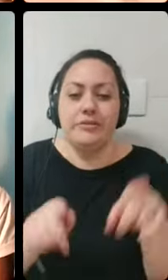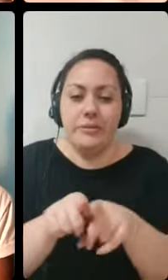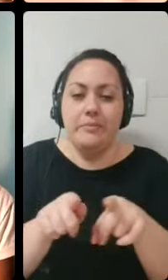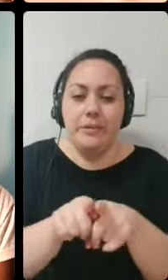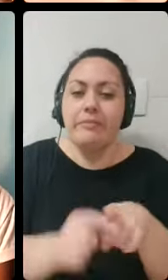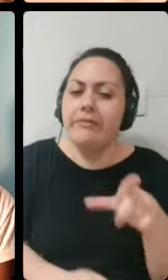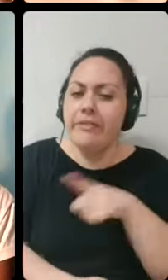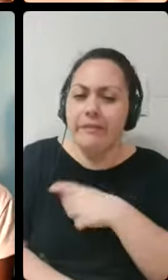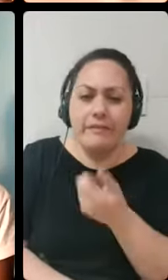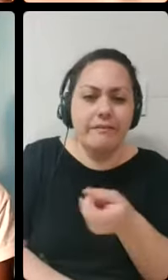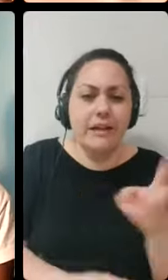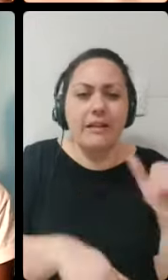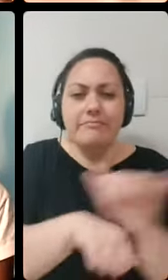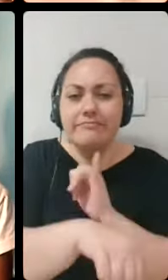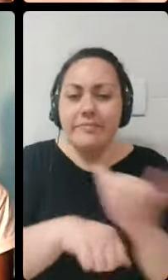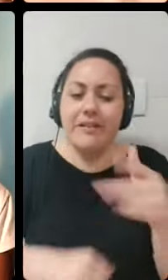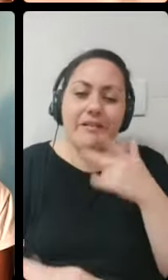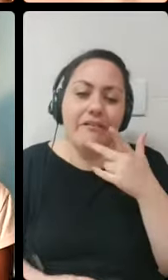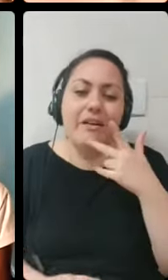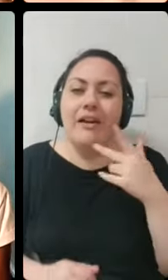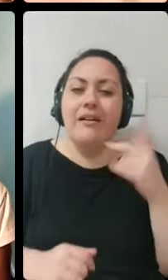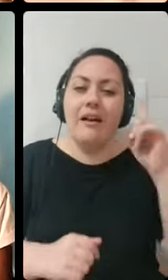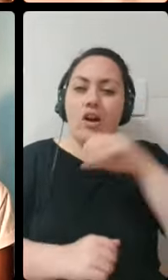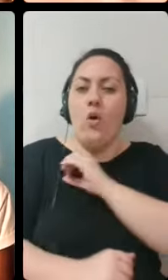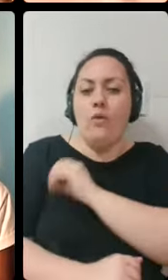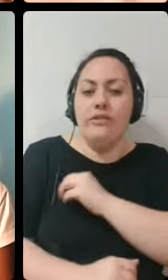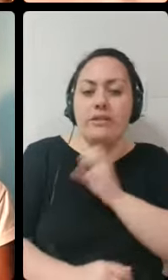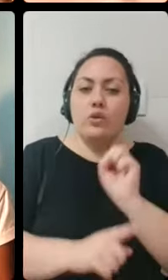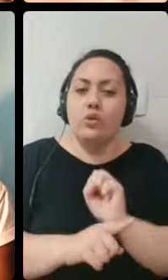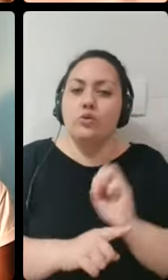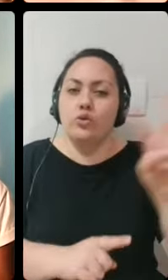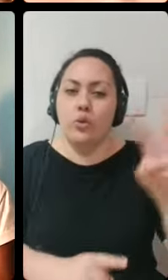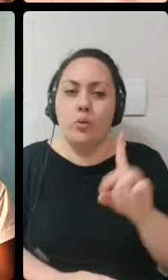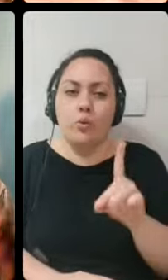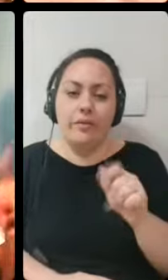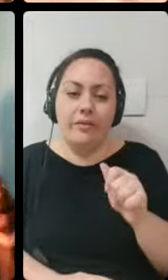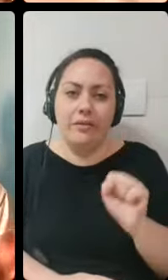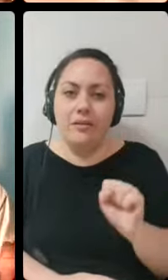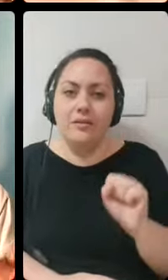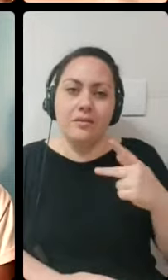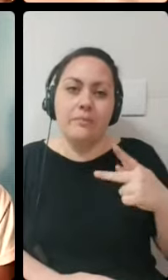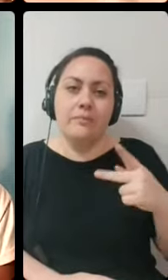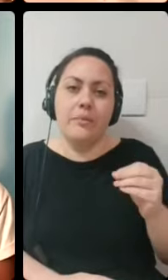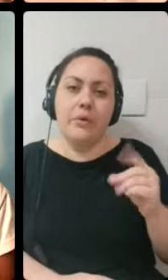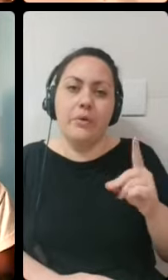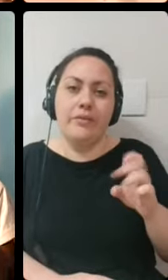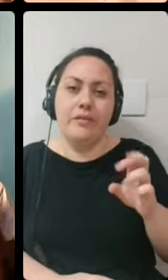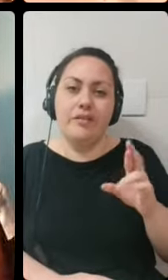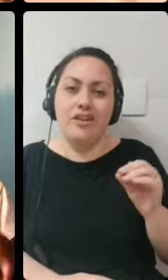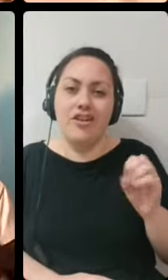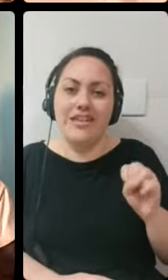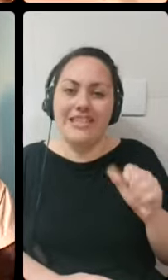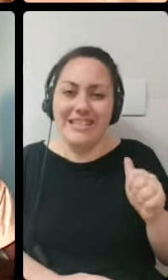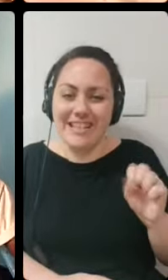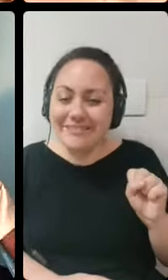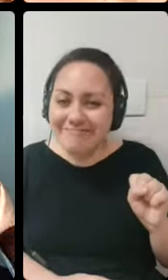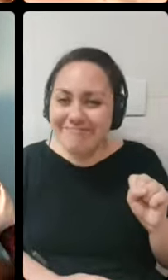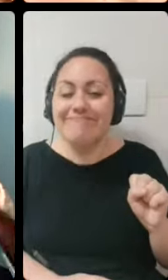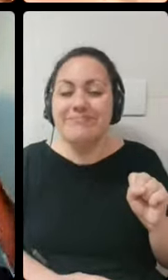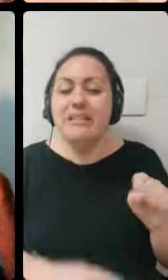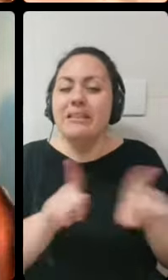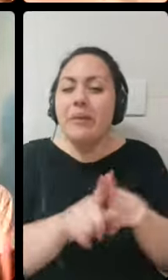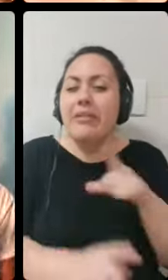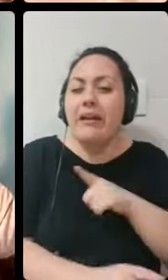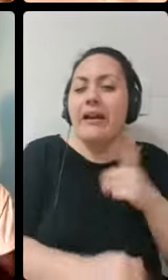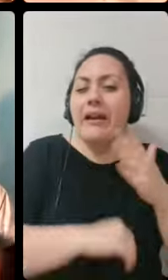né? A gente chamava a oficina de show das poderosas para falar sobre a gente fazer exercícios, né? Mas assim, os exercícios, depois a